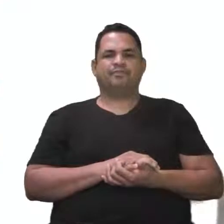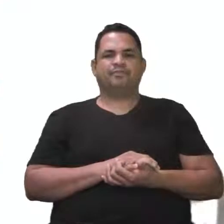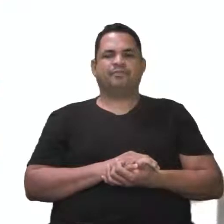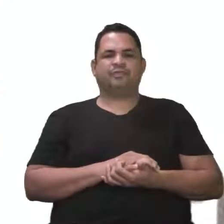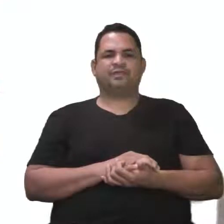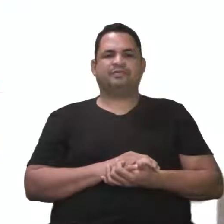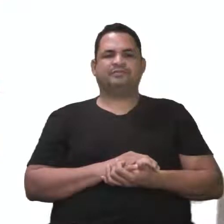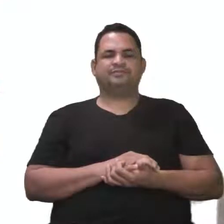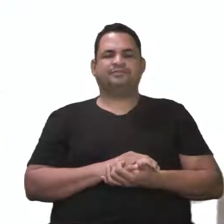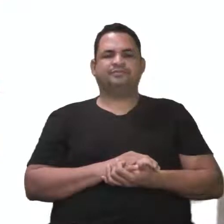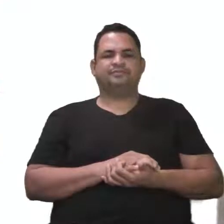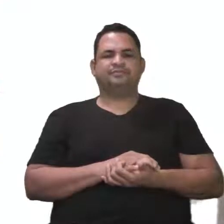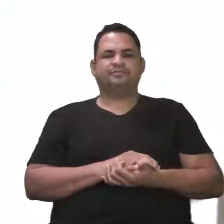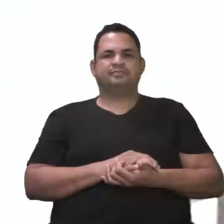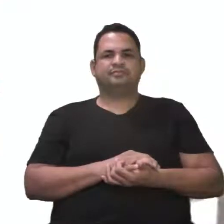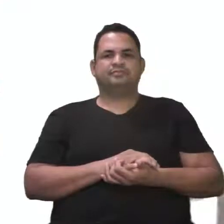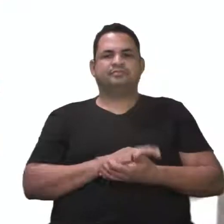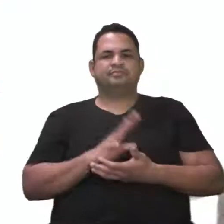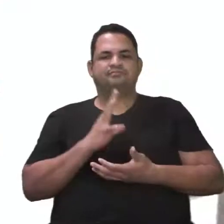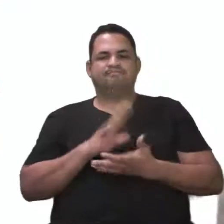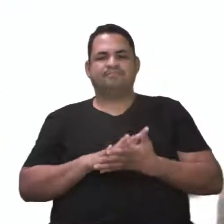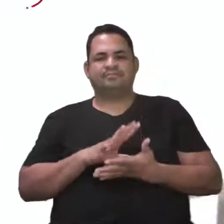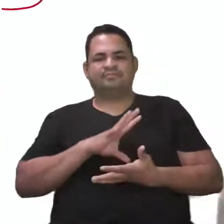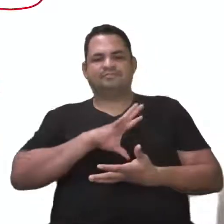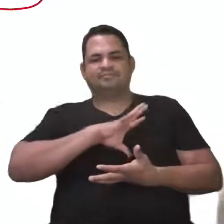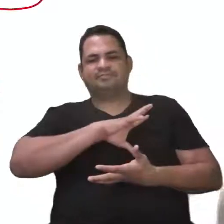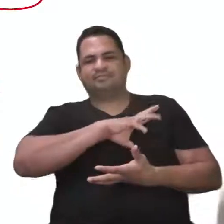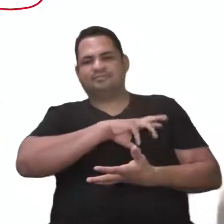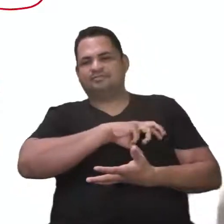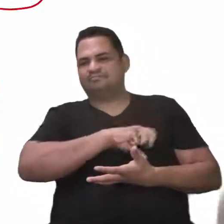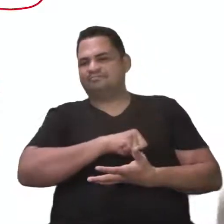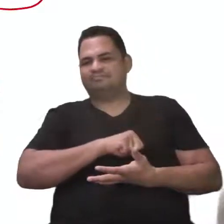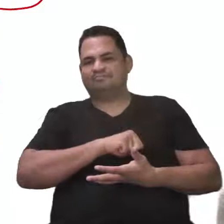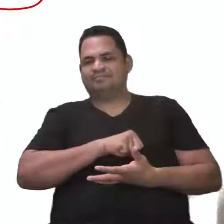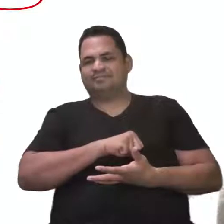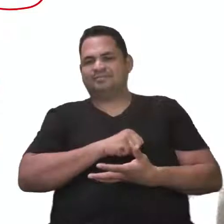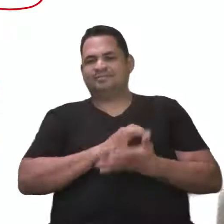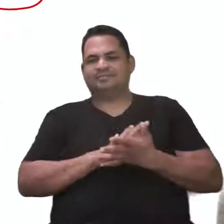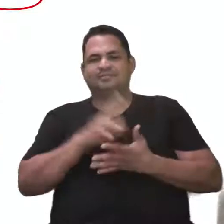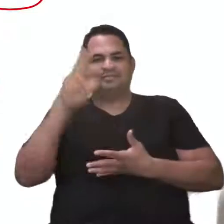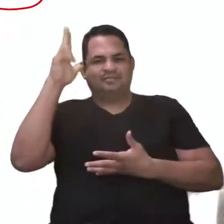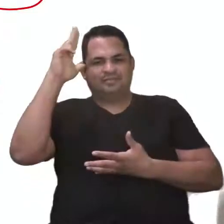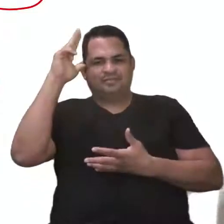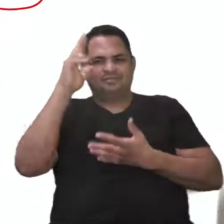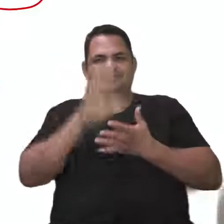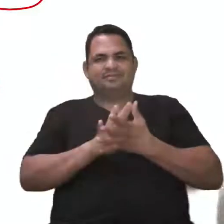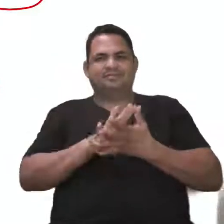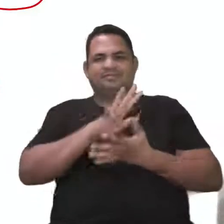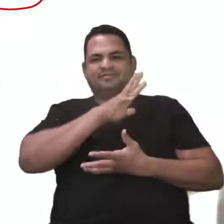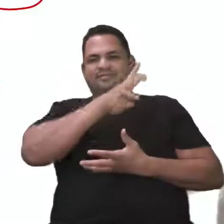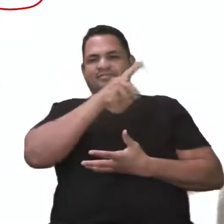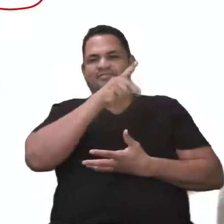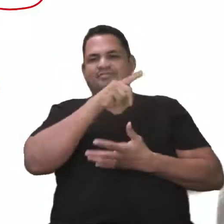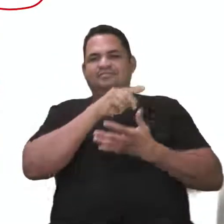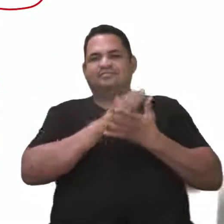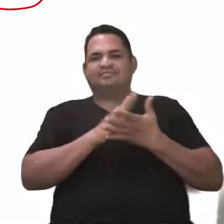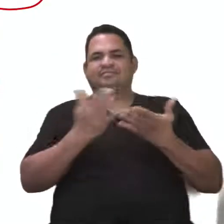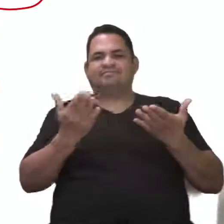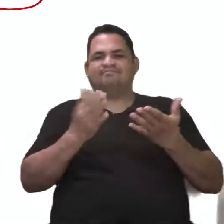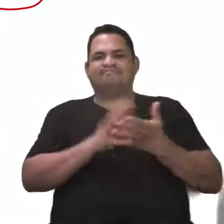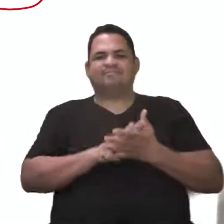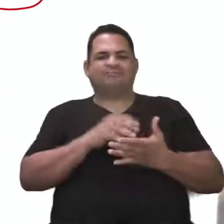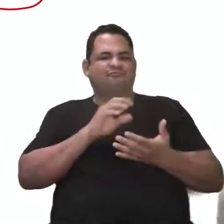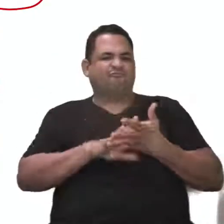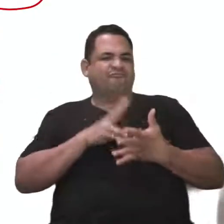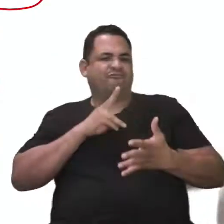Aqui. Gente, eu sou apaixonada por cavalos. Por que, prof? Porque é um animal super, ultra, hiper